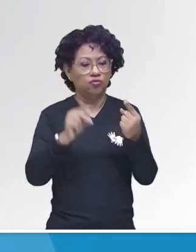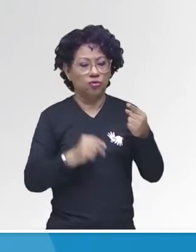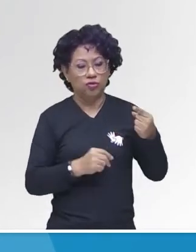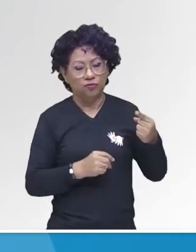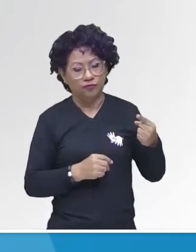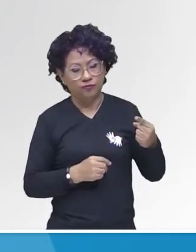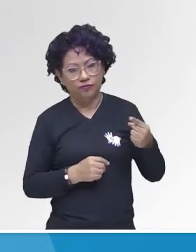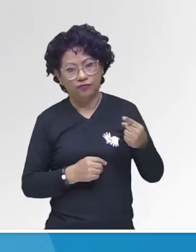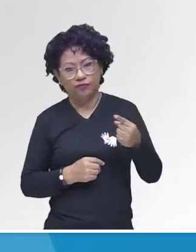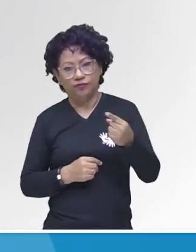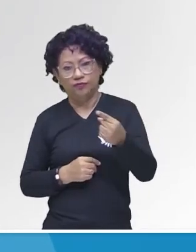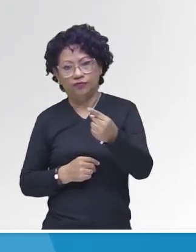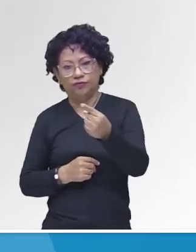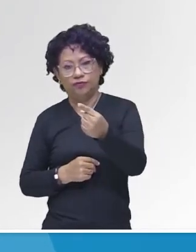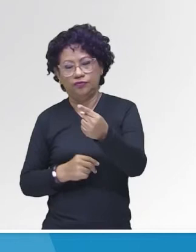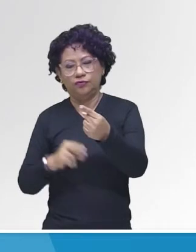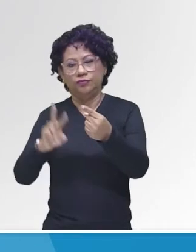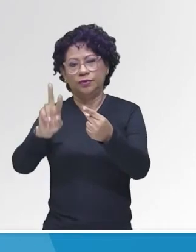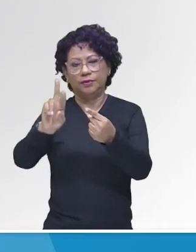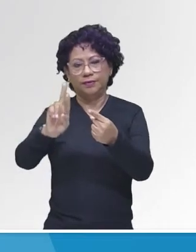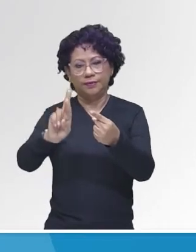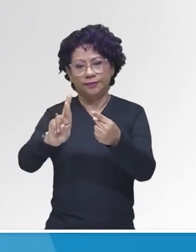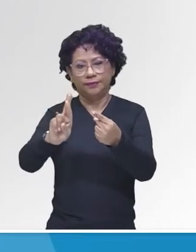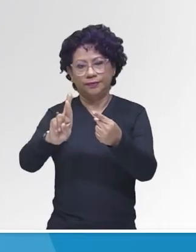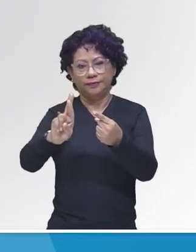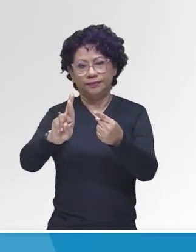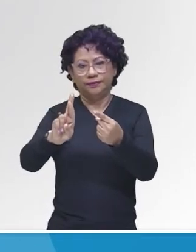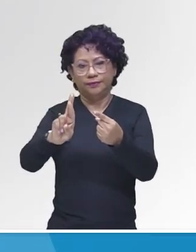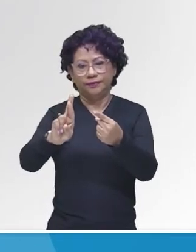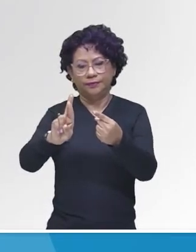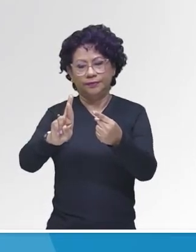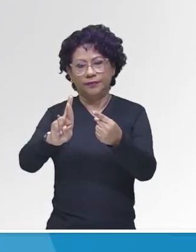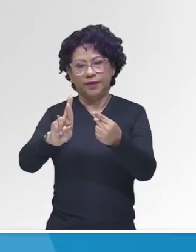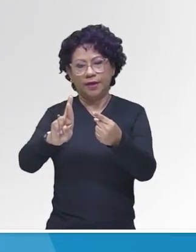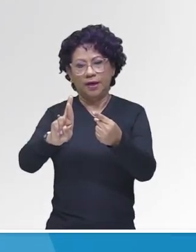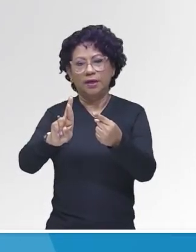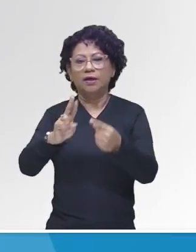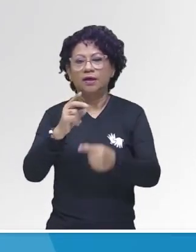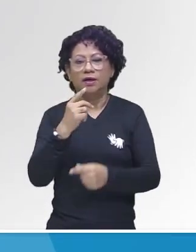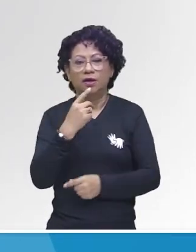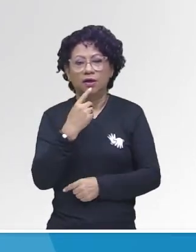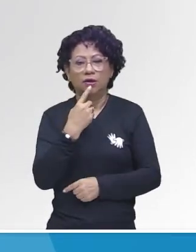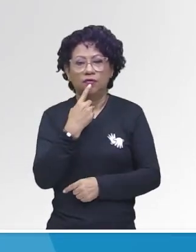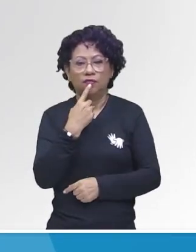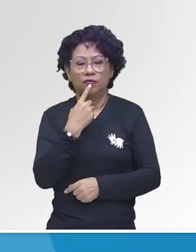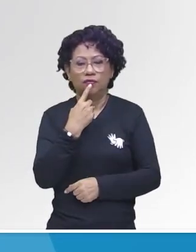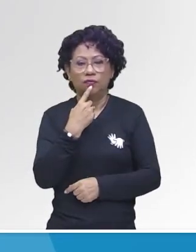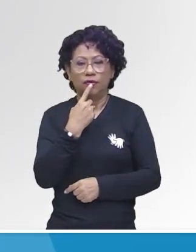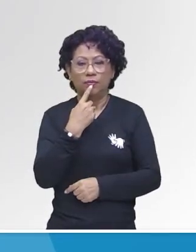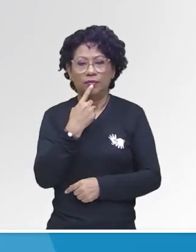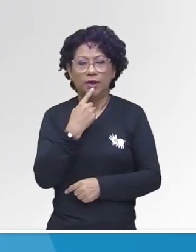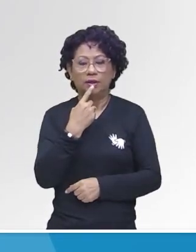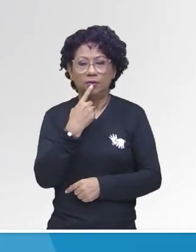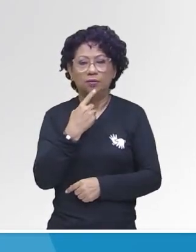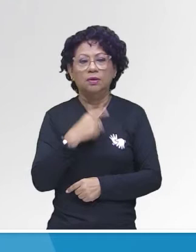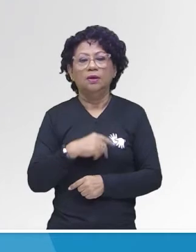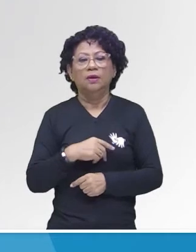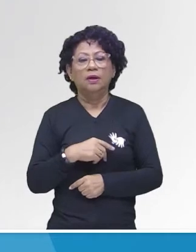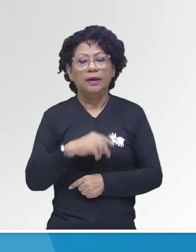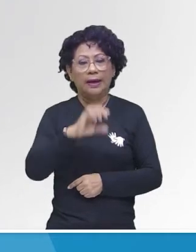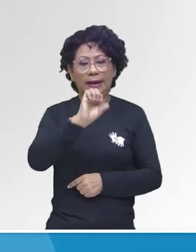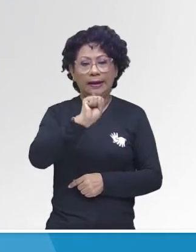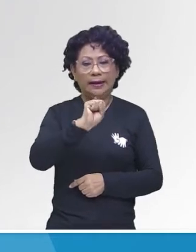vermelho e a reta S em amarelo. Botei um em cima do outro, e isso são